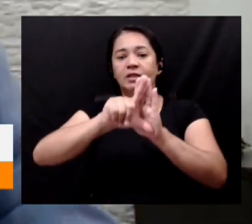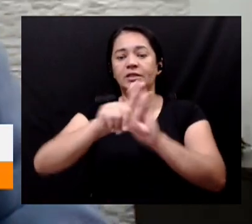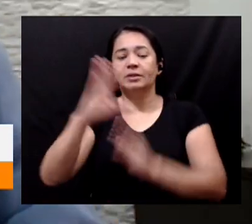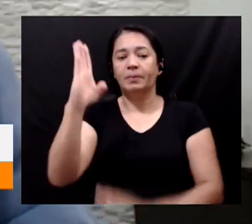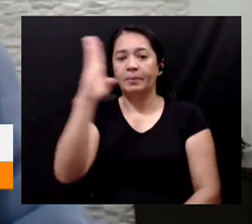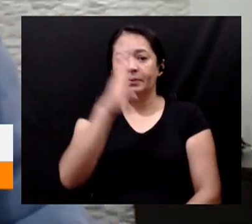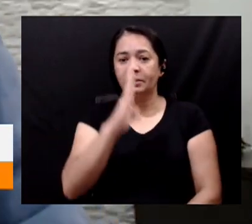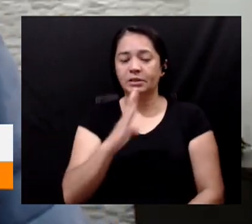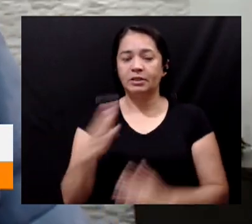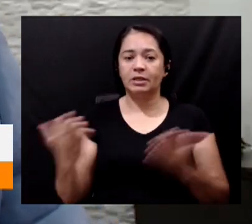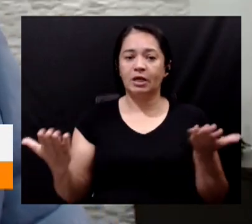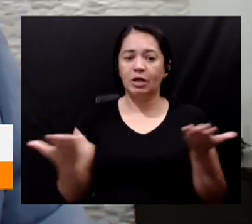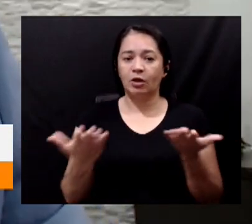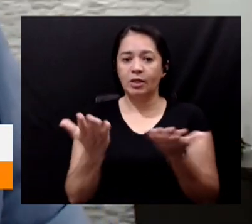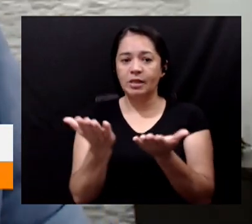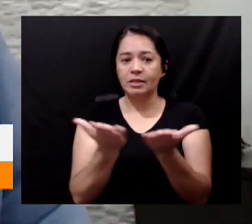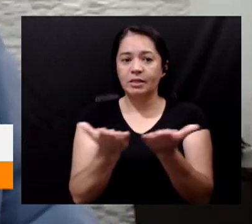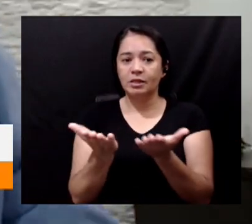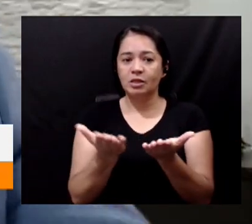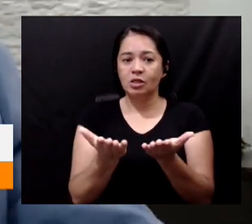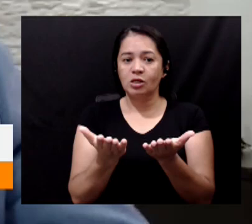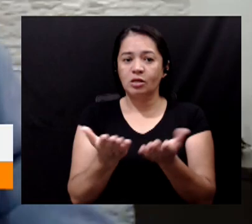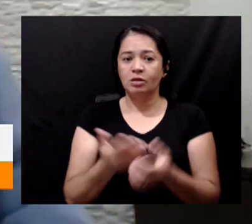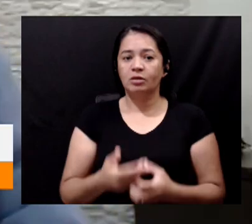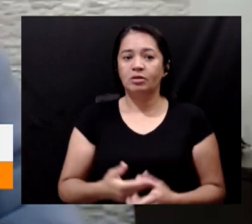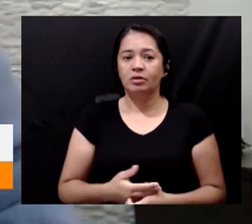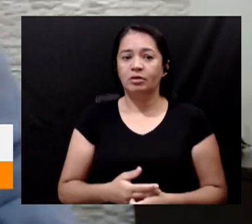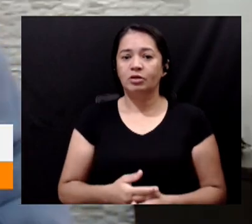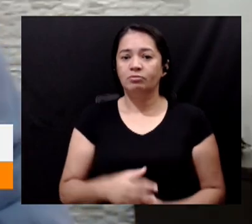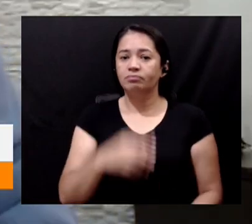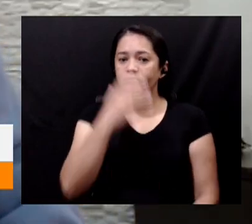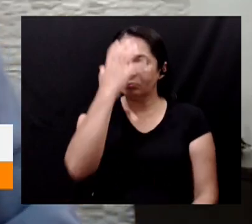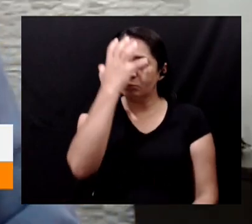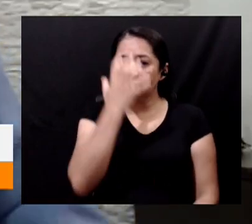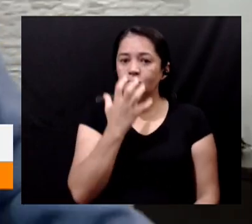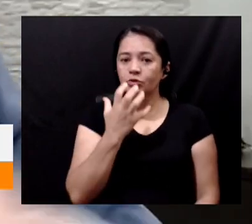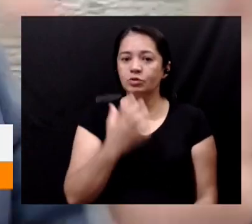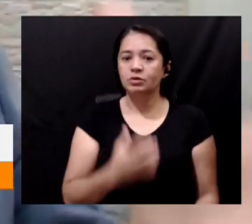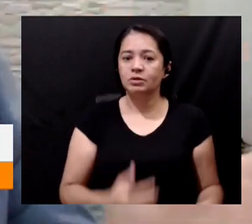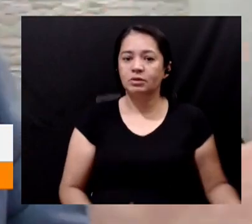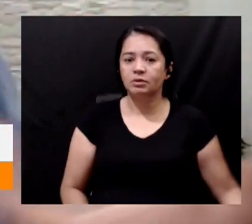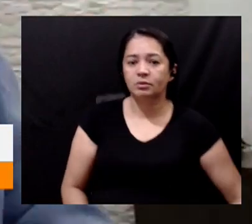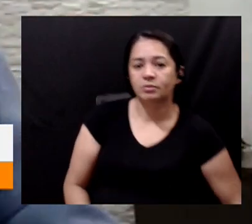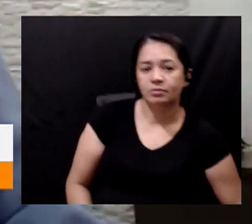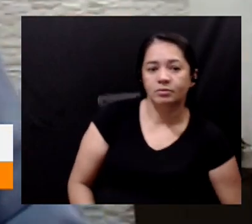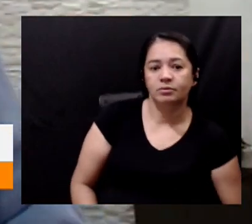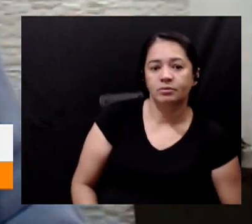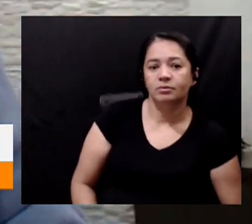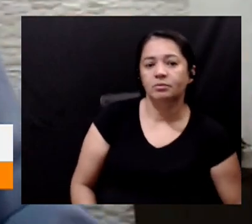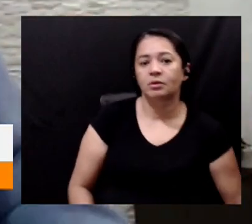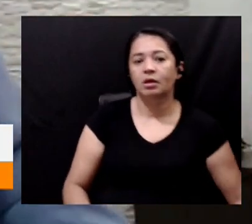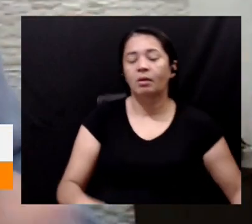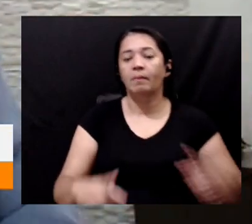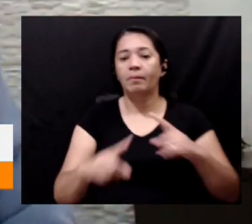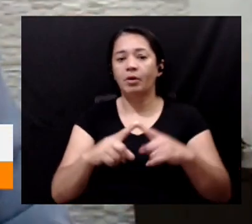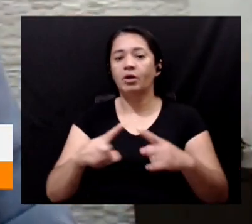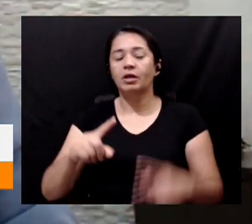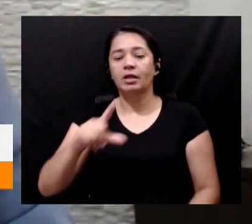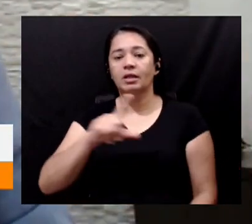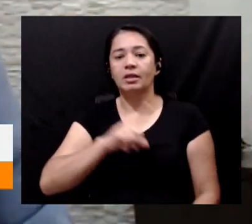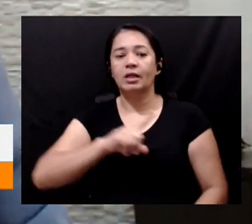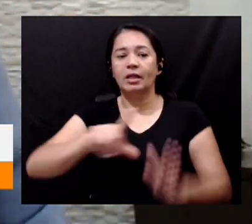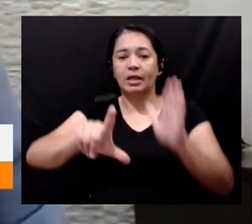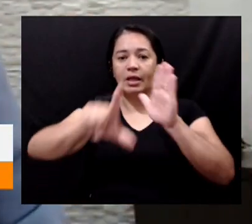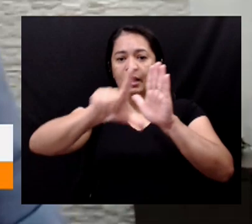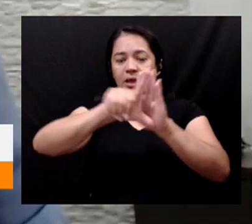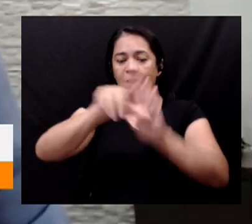trata isso de forma com muita seriedade, né? Nós consideramos que temos a existência de leis gerais a respeito disso, no caso